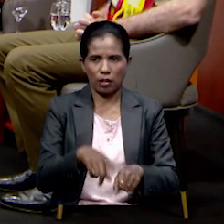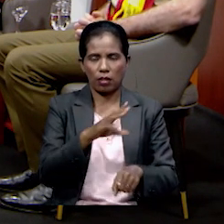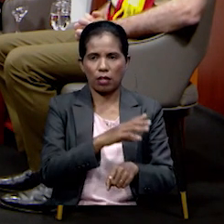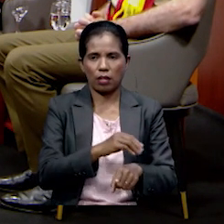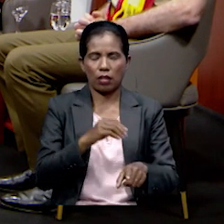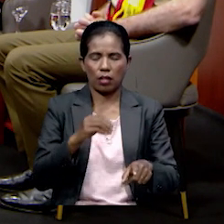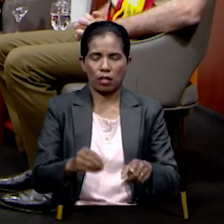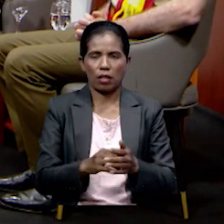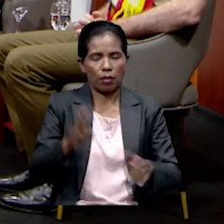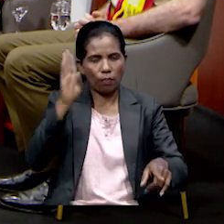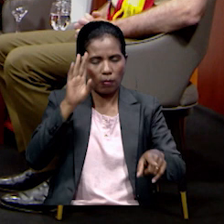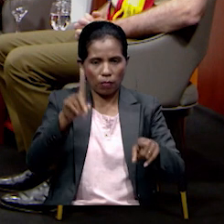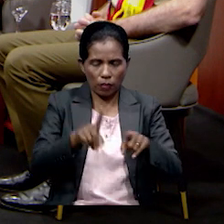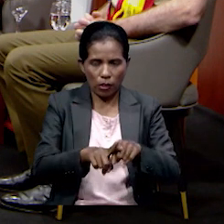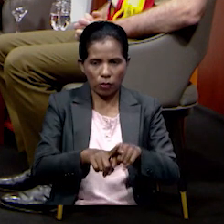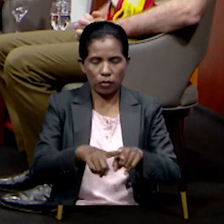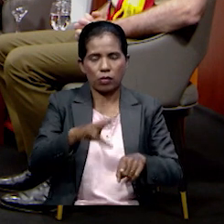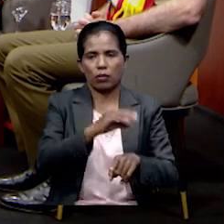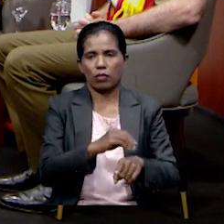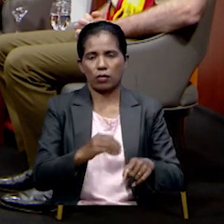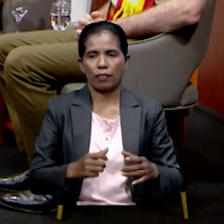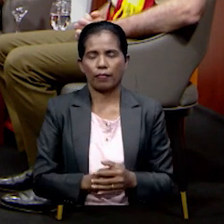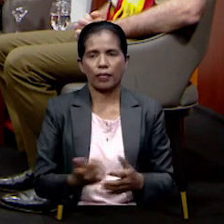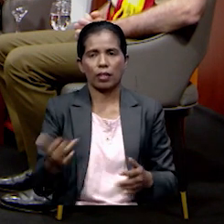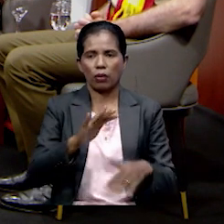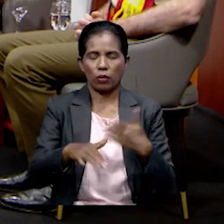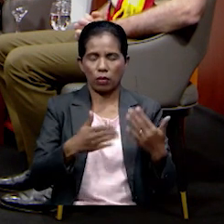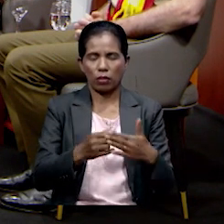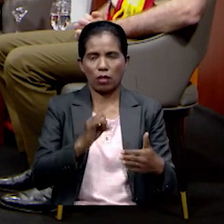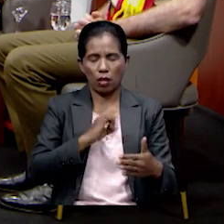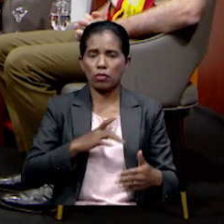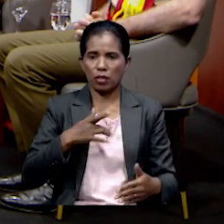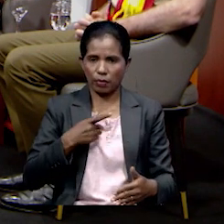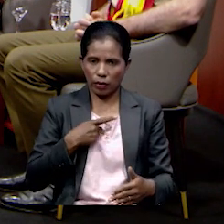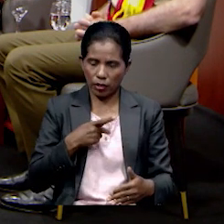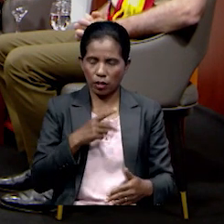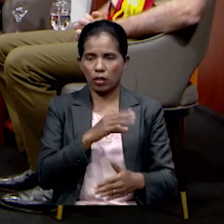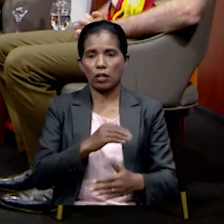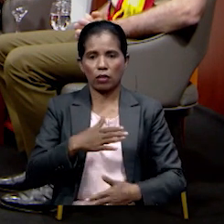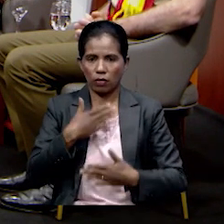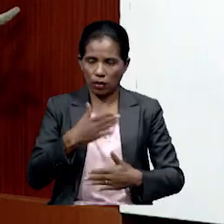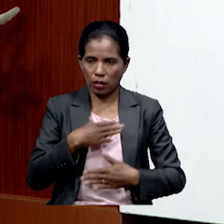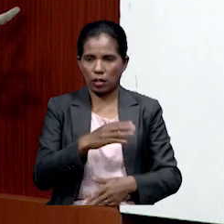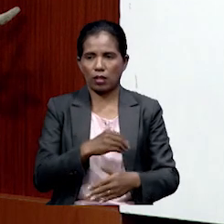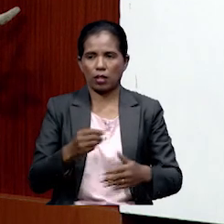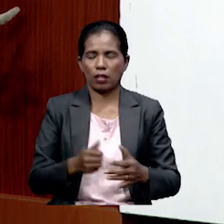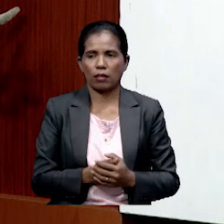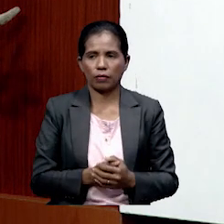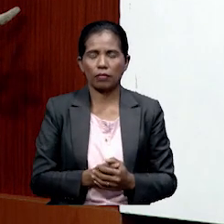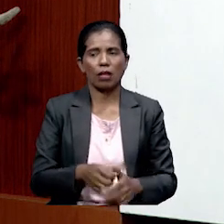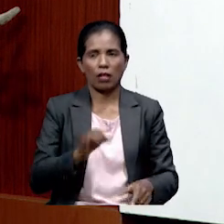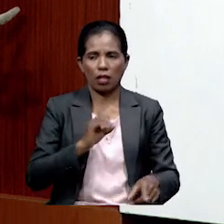companheiro, no camarada de luta. Não é preciso, não é preciso, o privilégio ida, guerrilheiro ida, guerrilheiro da